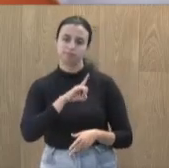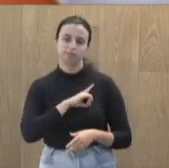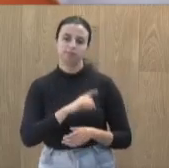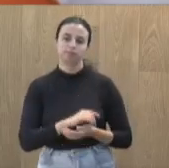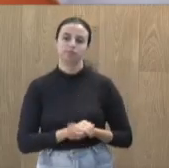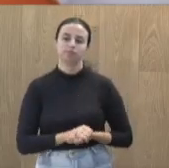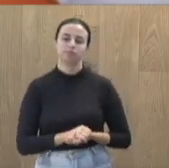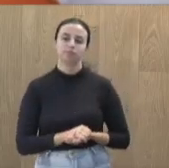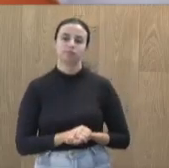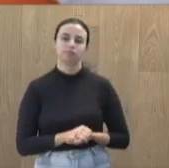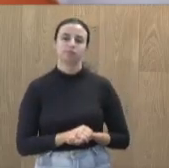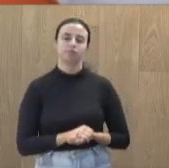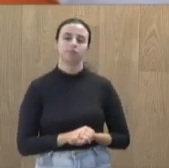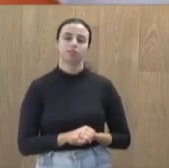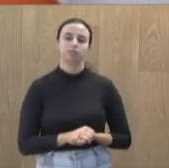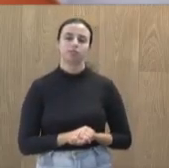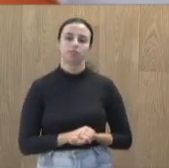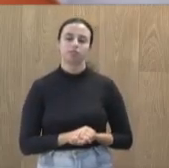Dali,